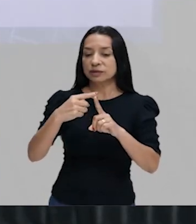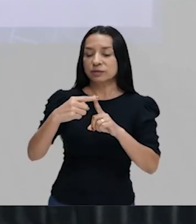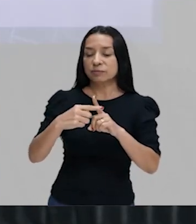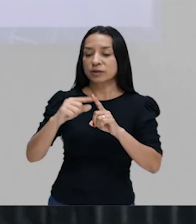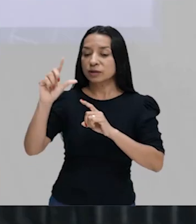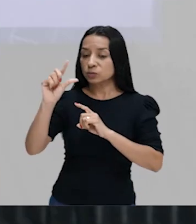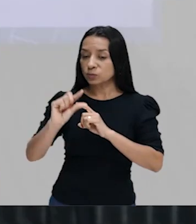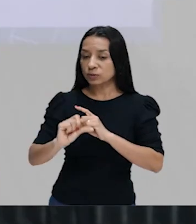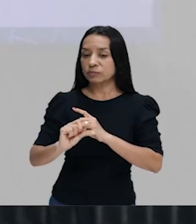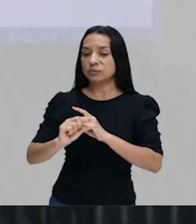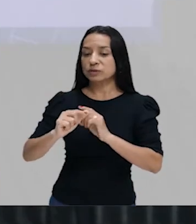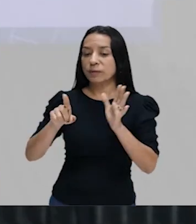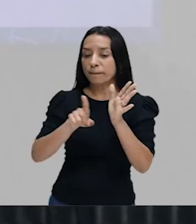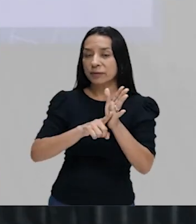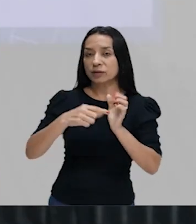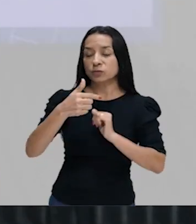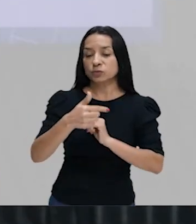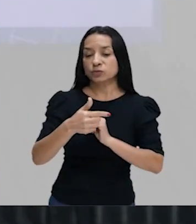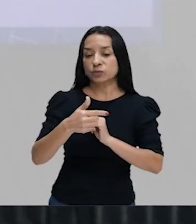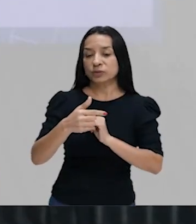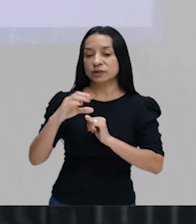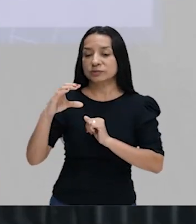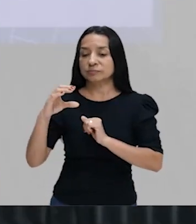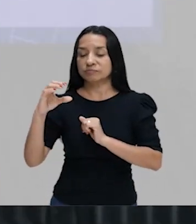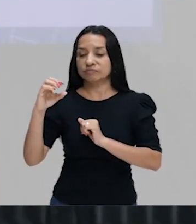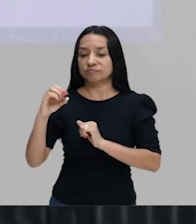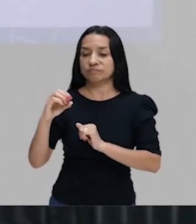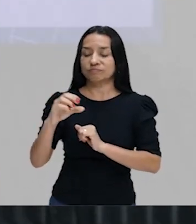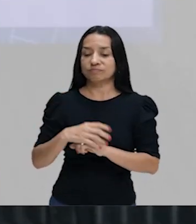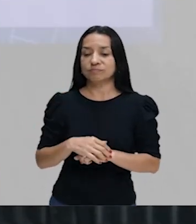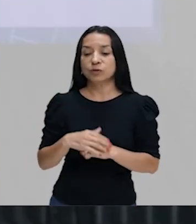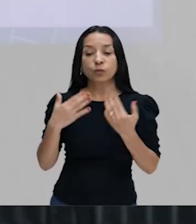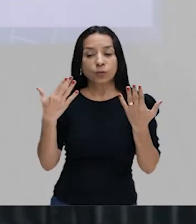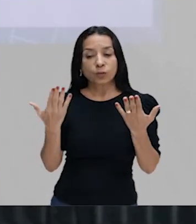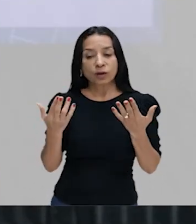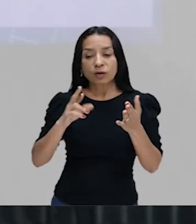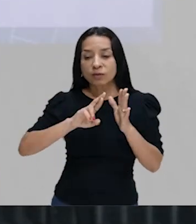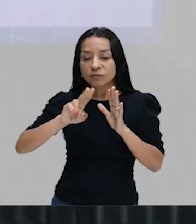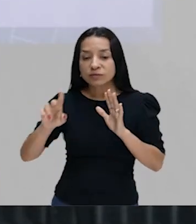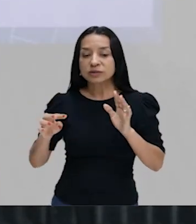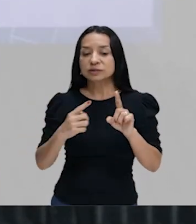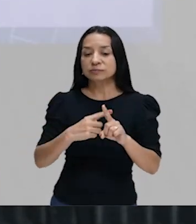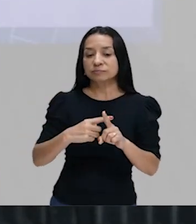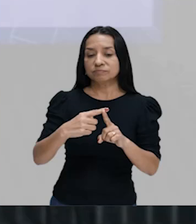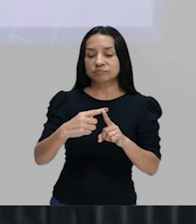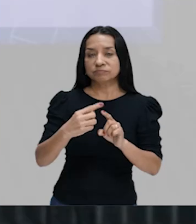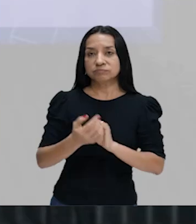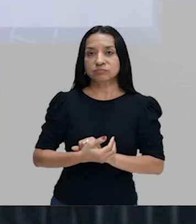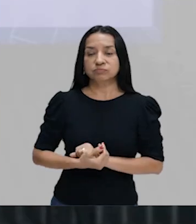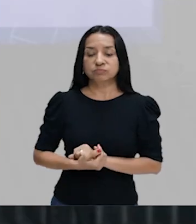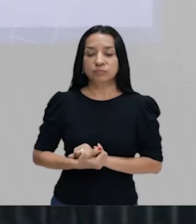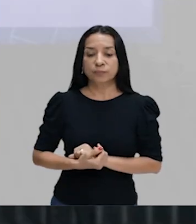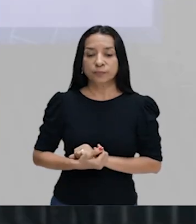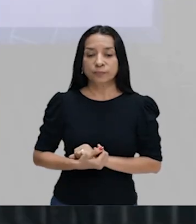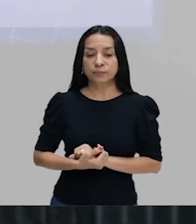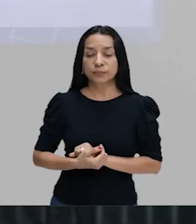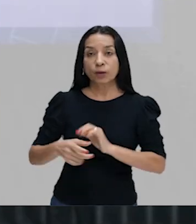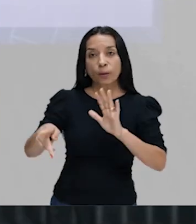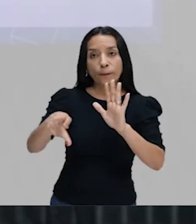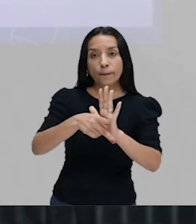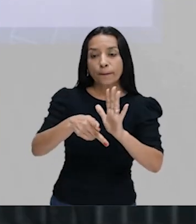Celsius. Qual foi a variação de temperatura em La Paz nesse dia? Bom, pelo